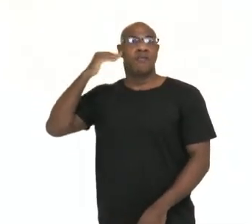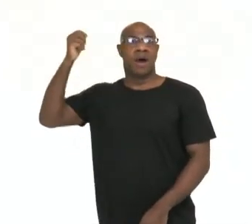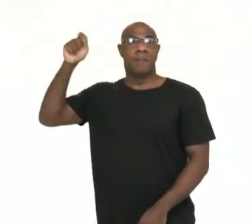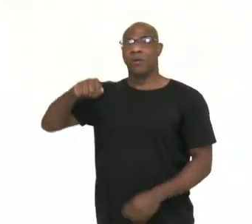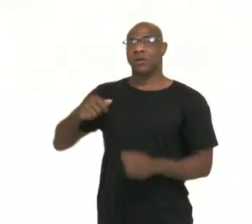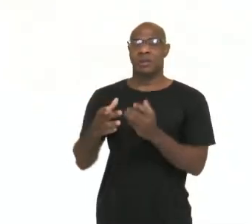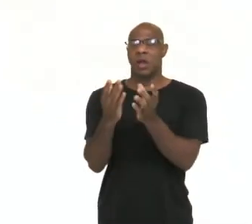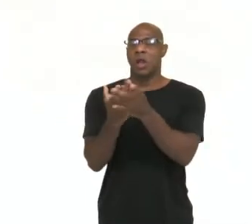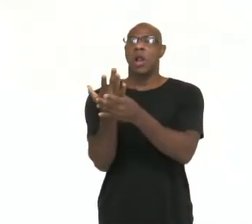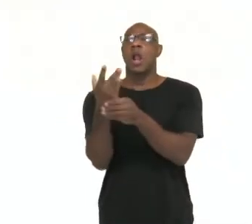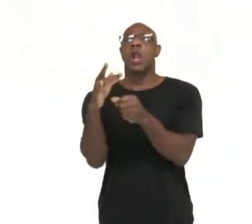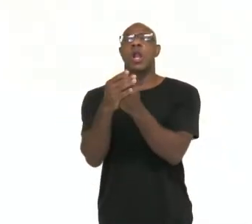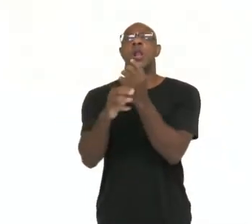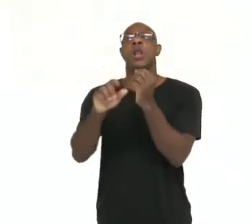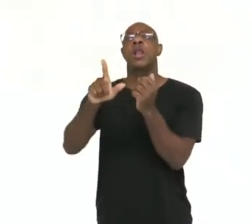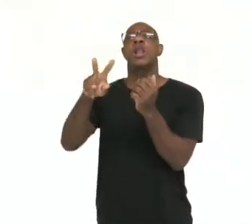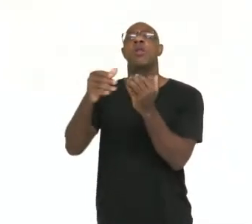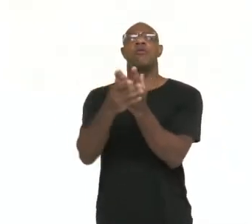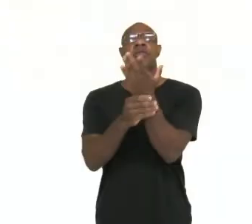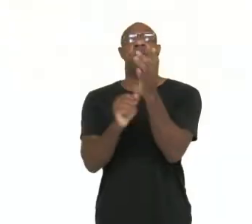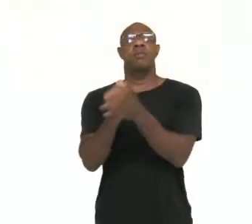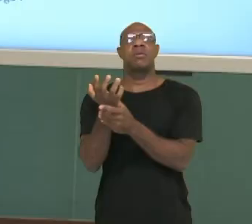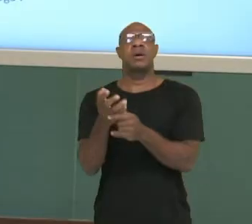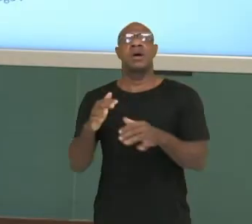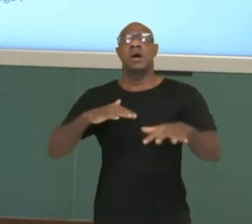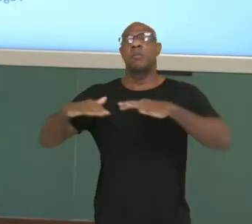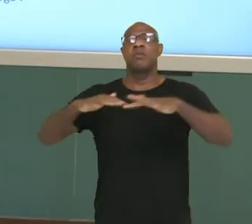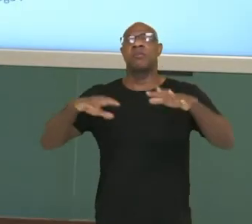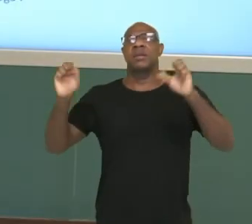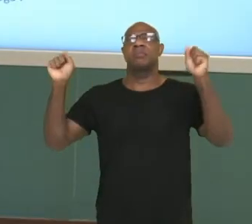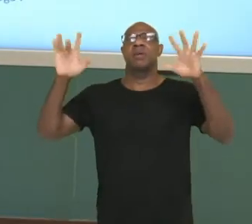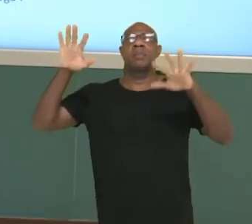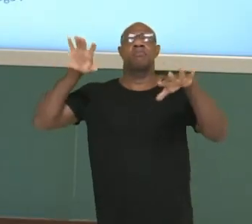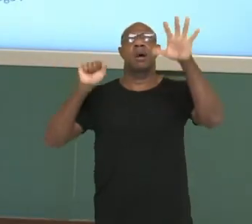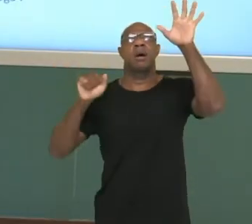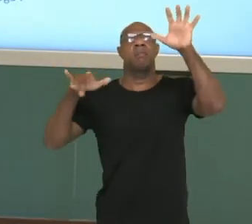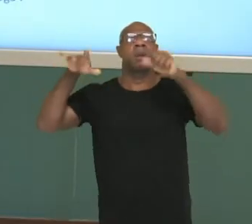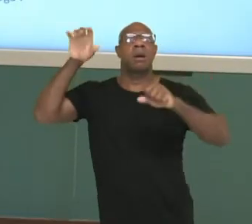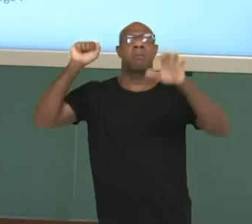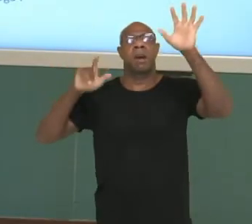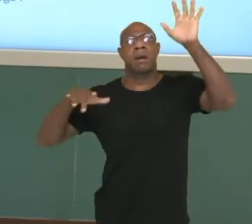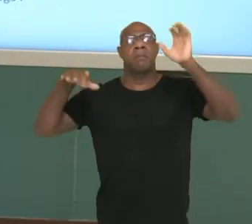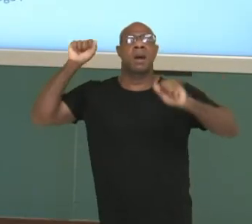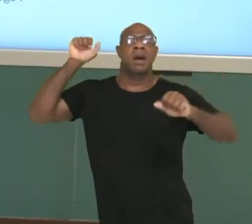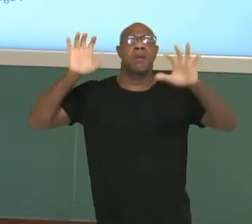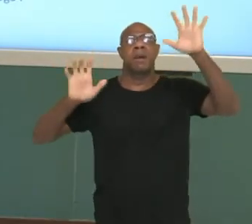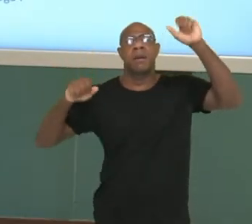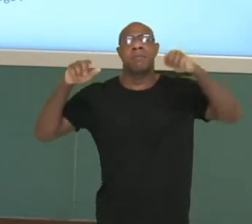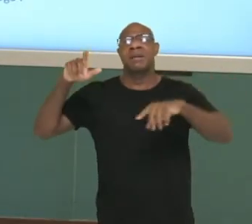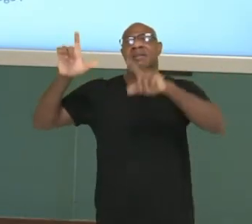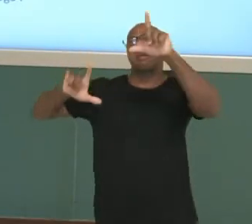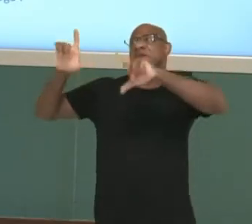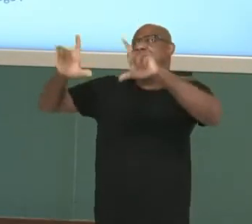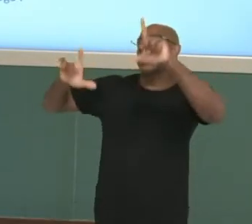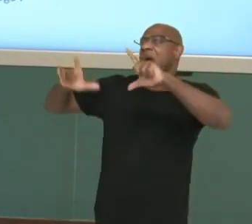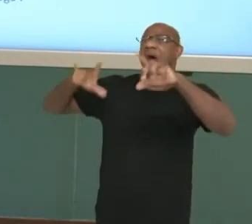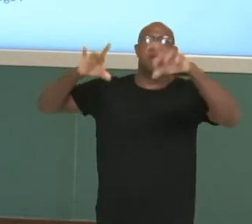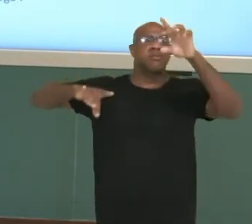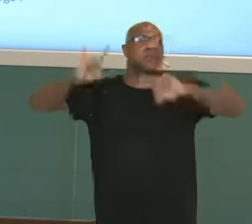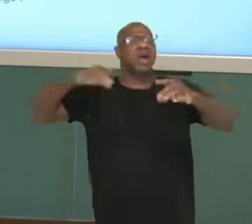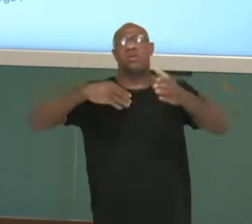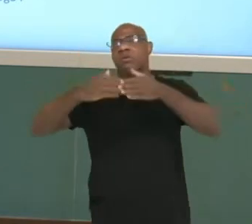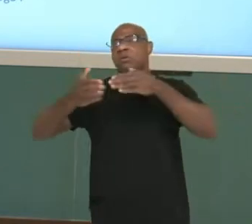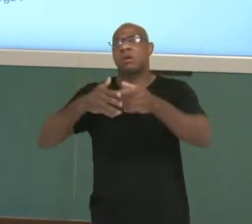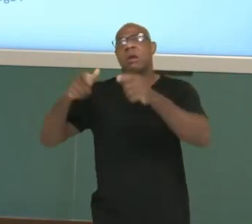luvas, muitas vezes fazendo movimento somente com as luvas, com as mãos ali na televisão ou em algum lugar,